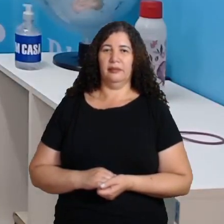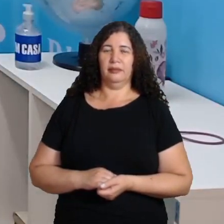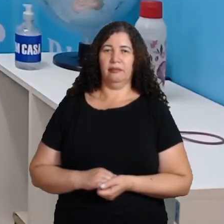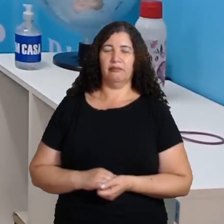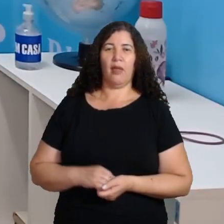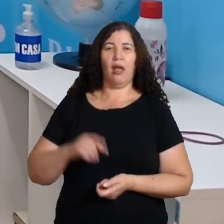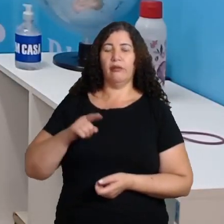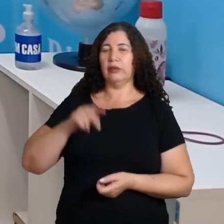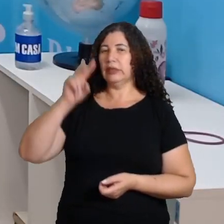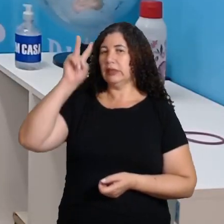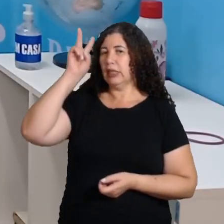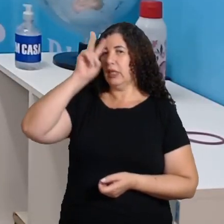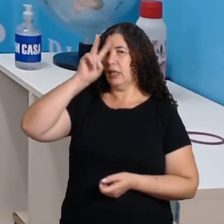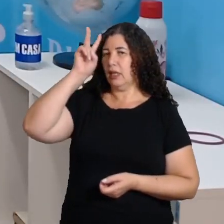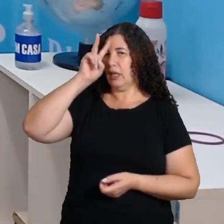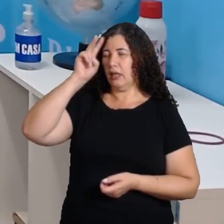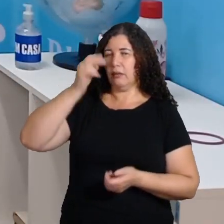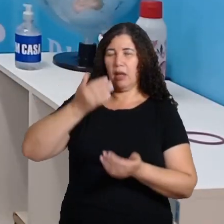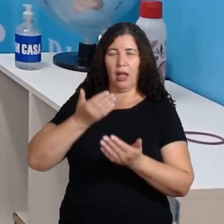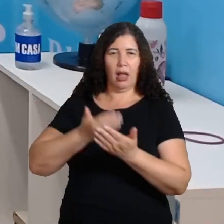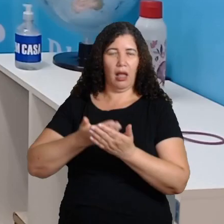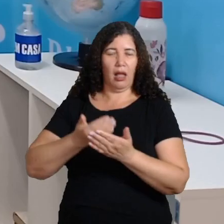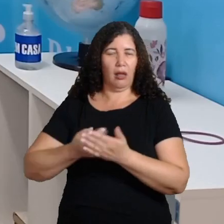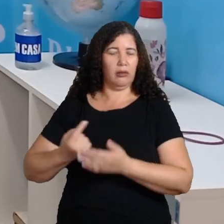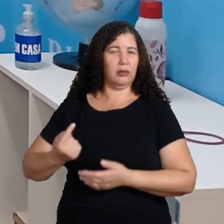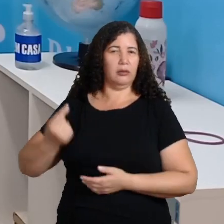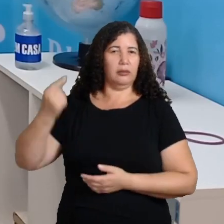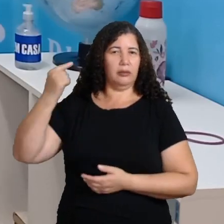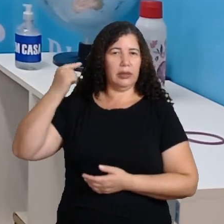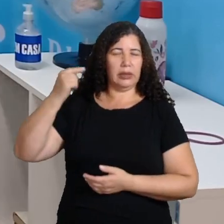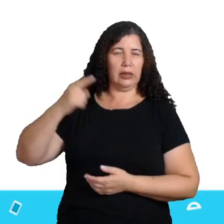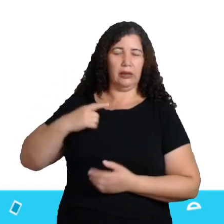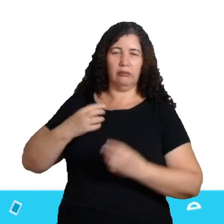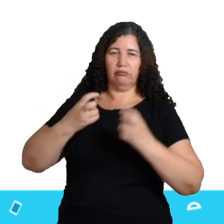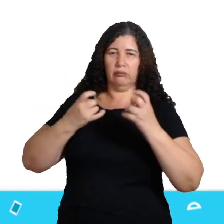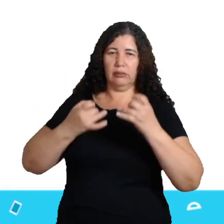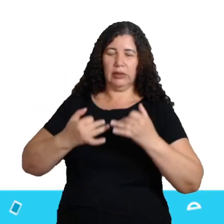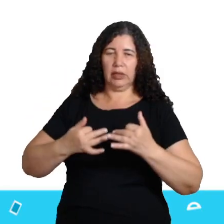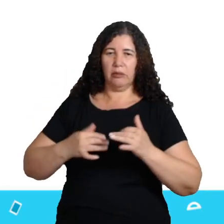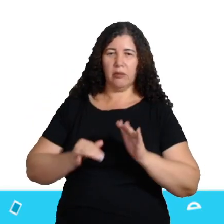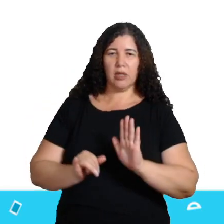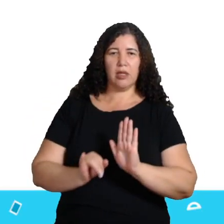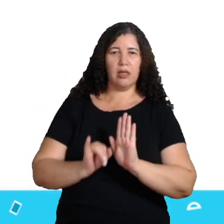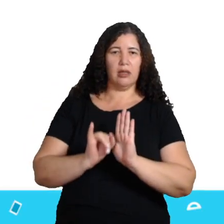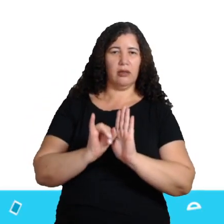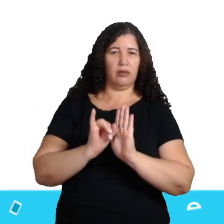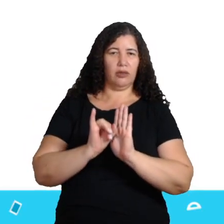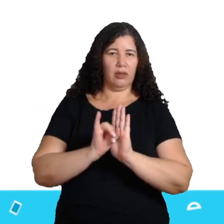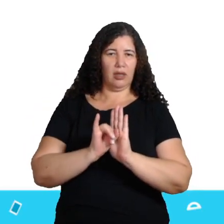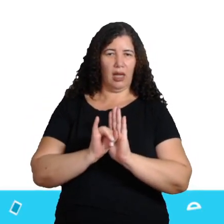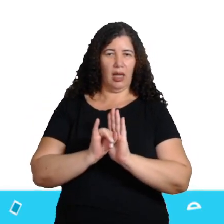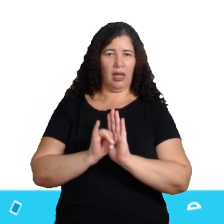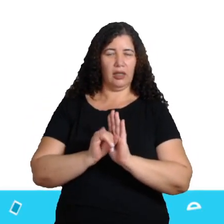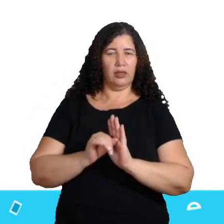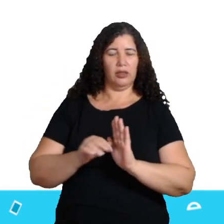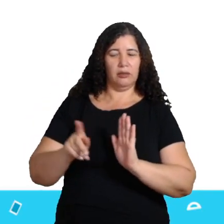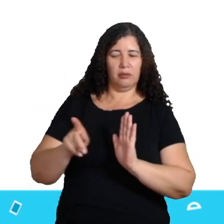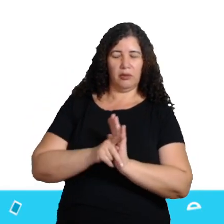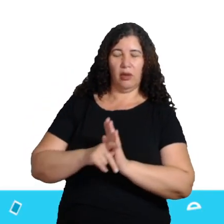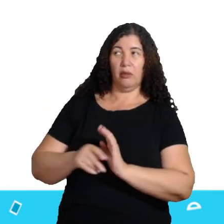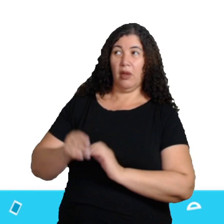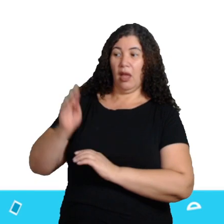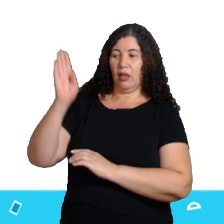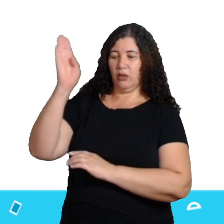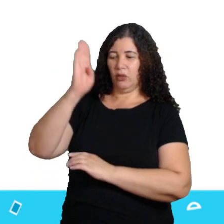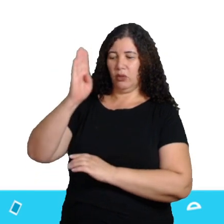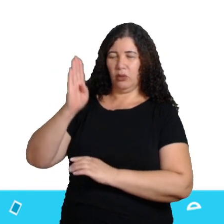Vocês se lembram de que na última aula falávamos sobre identidades brasileiras